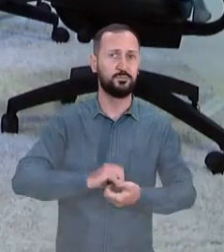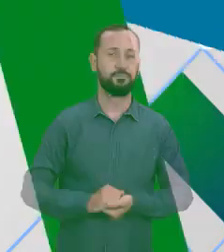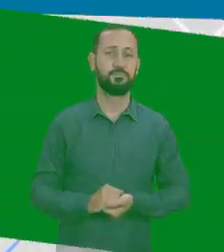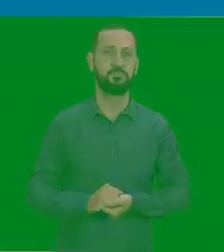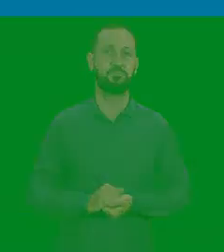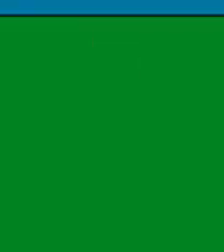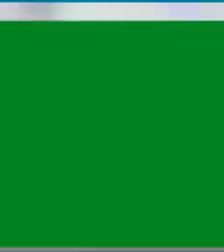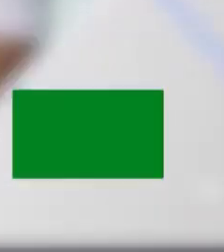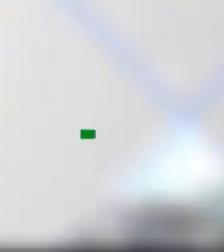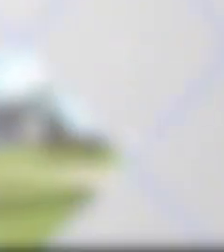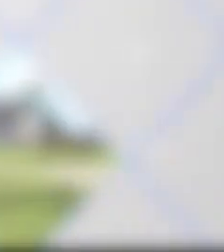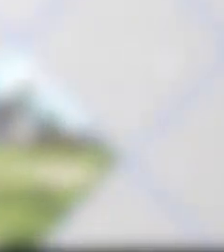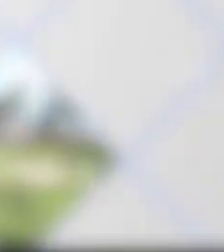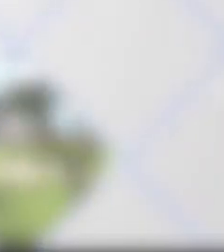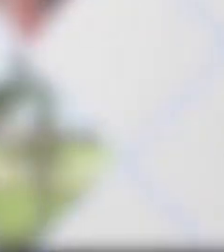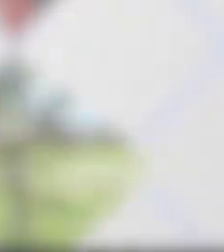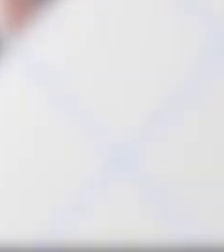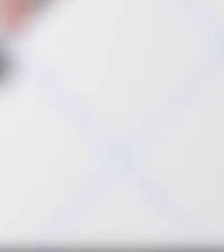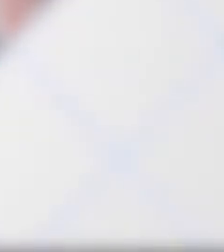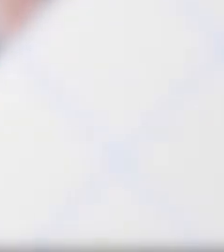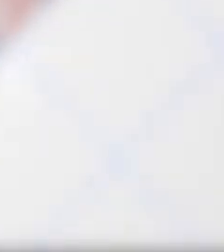aguarde.